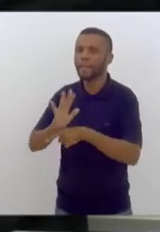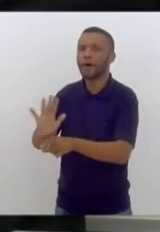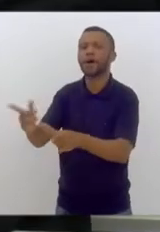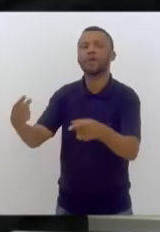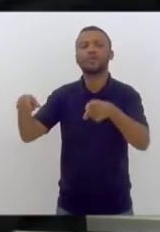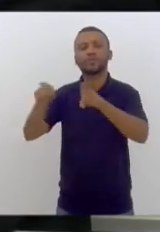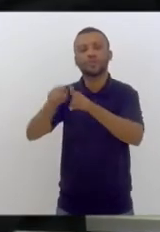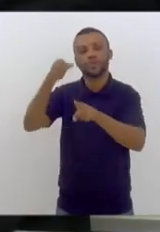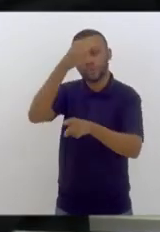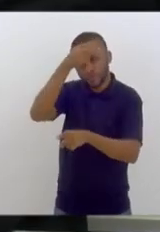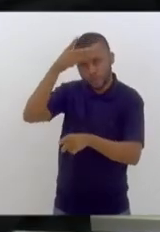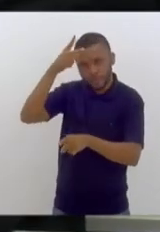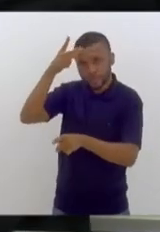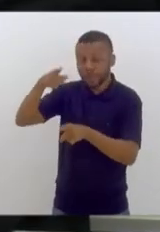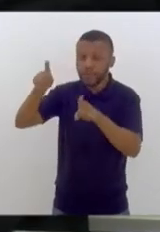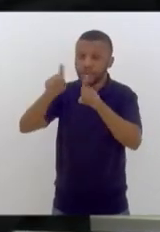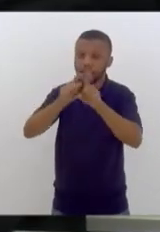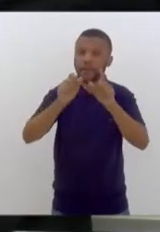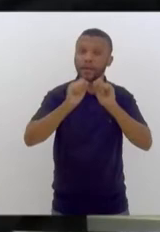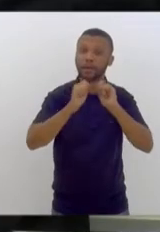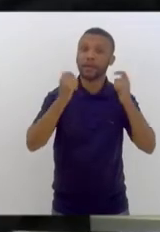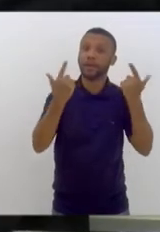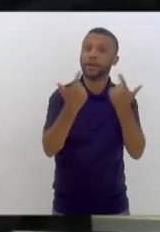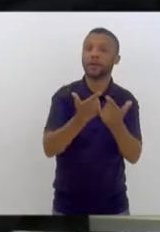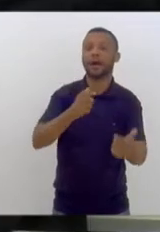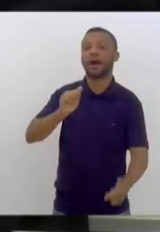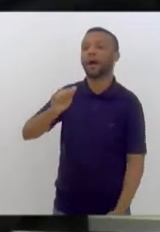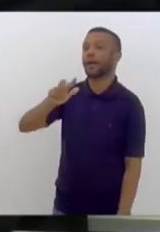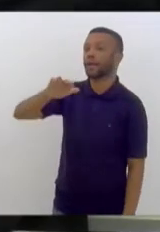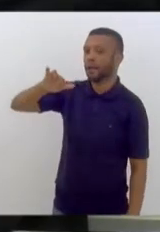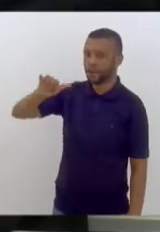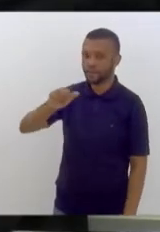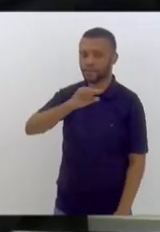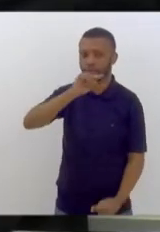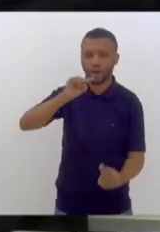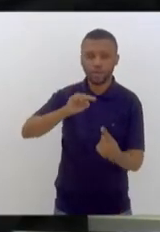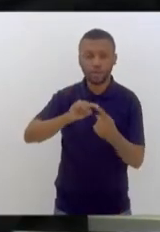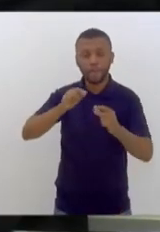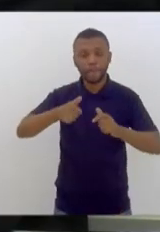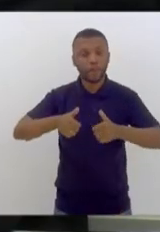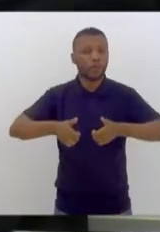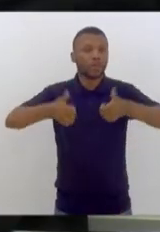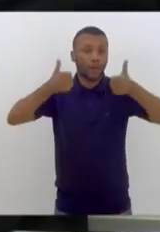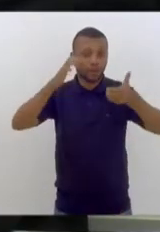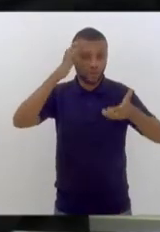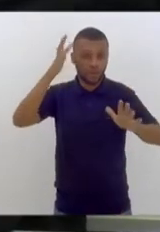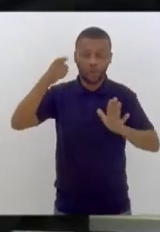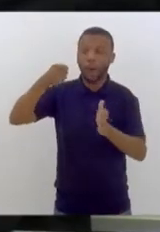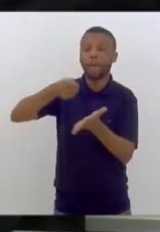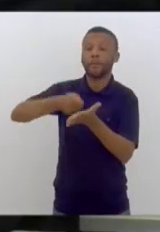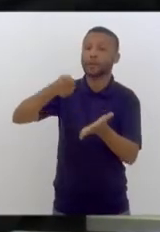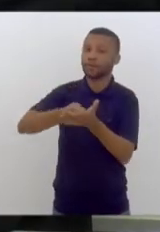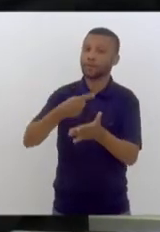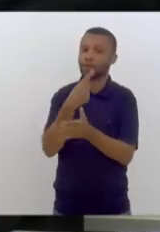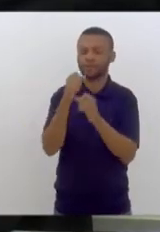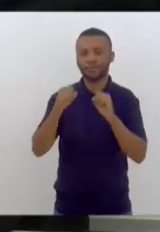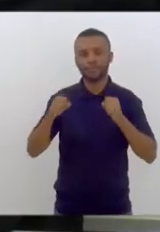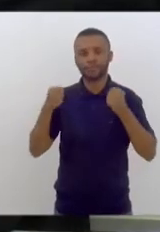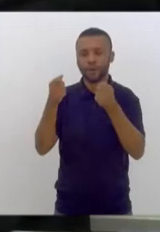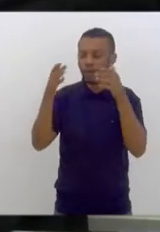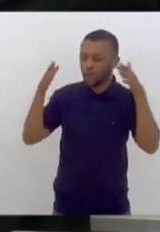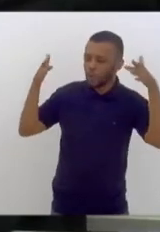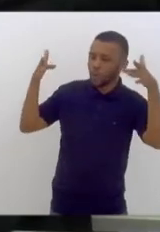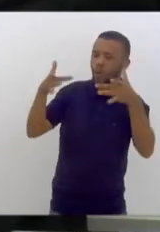municípios e com a Assembleia Legislativa, no sentido de a gente aprimorar toda essa situação. Acho que é um dever de todos nós nos dedicarmos a isso com